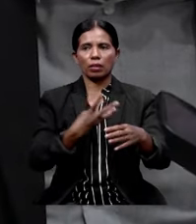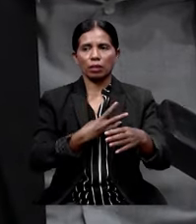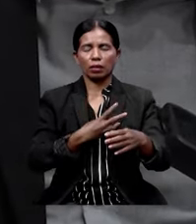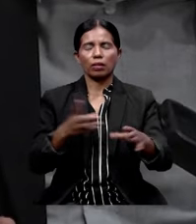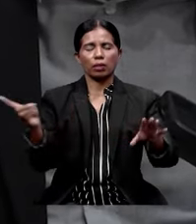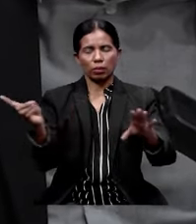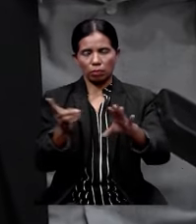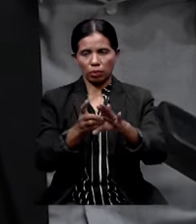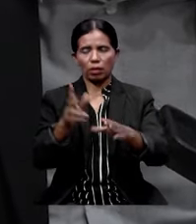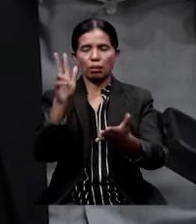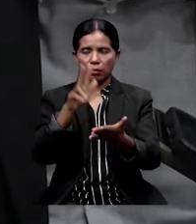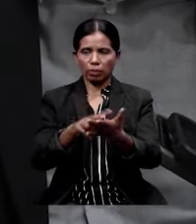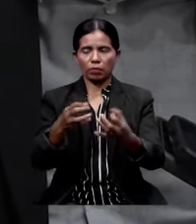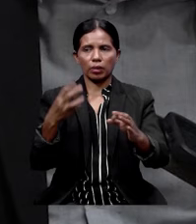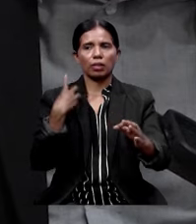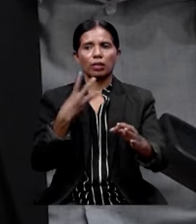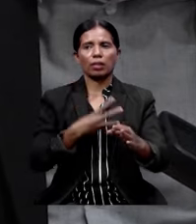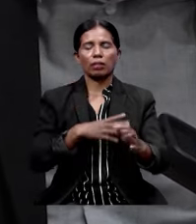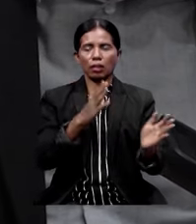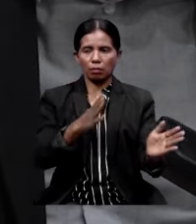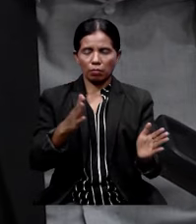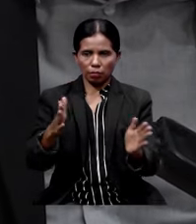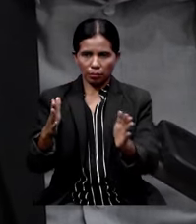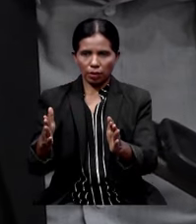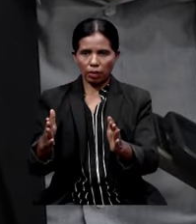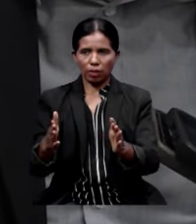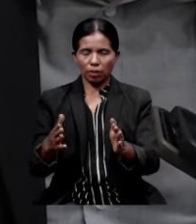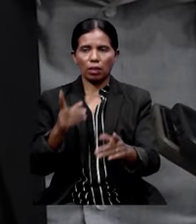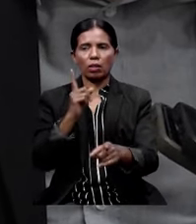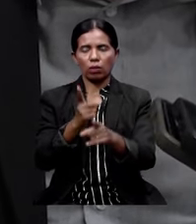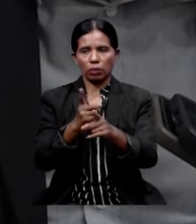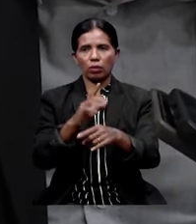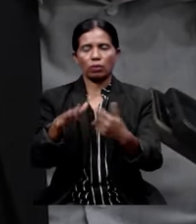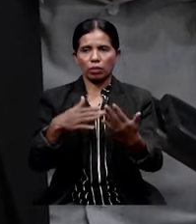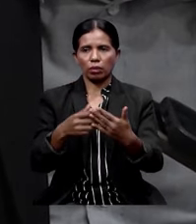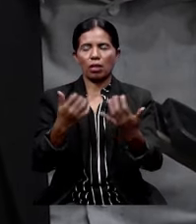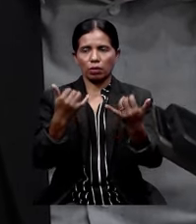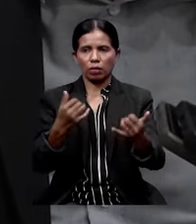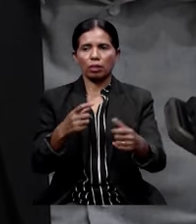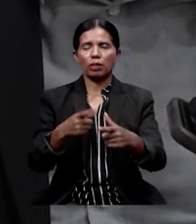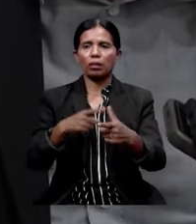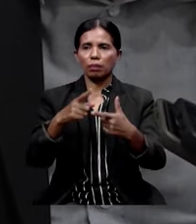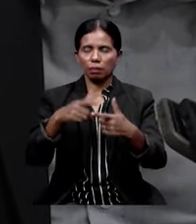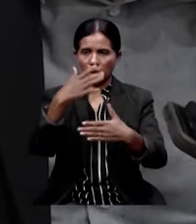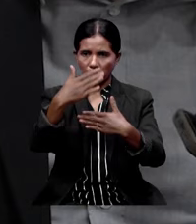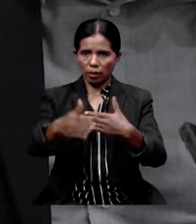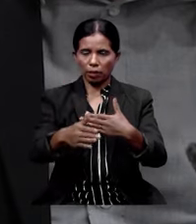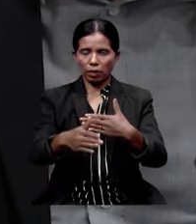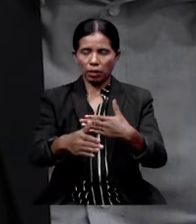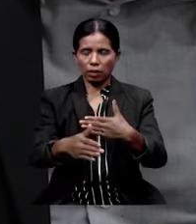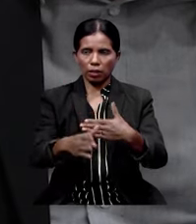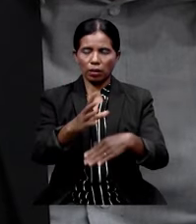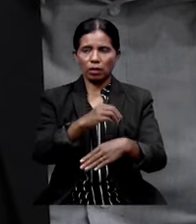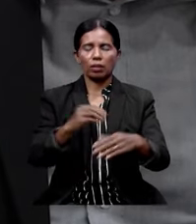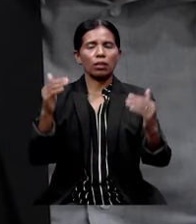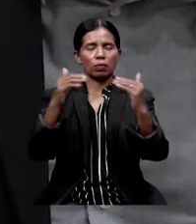que aprovou, né? Significa que tem preparação, mas logo torna. Agora, tu irmã, maca conferência a